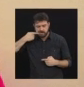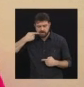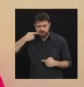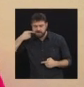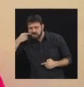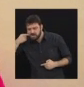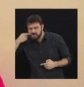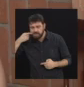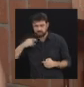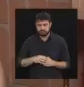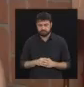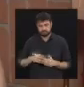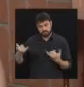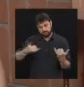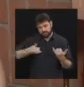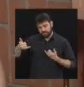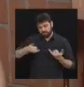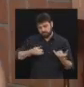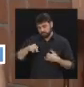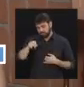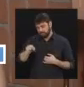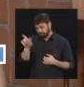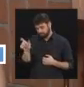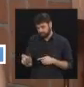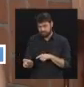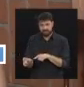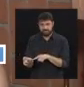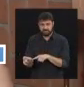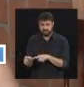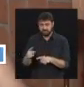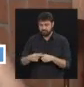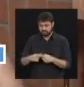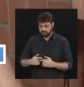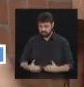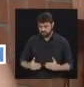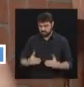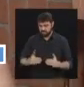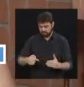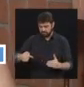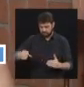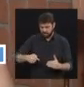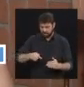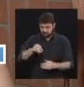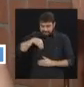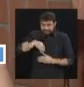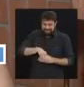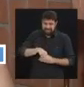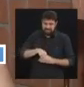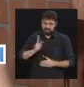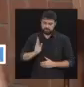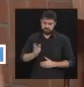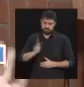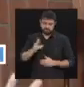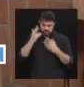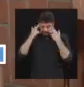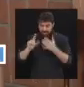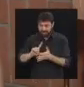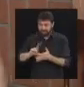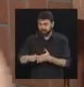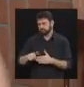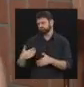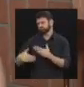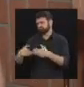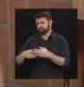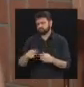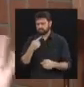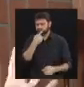torta. Mas eles disseram que ela estava assim por estar mal posicionada no útero, né? E que em algumas